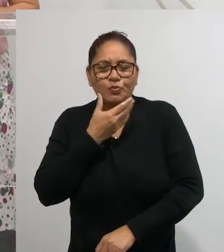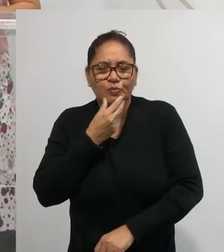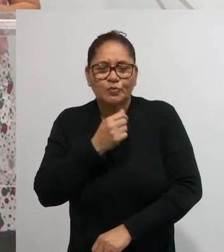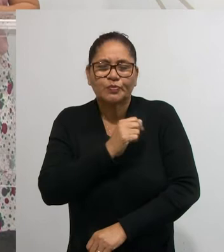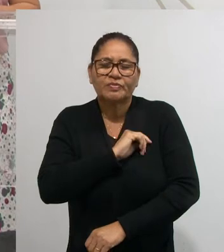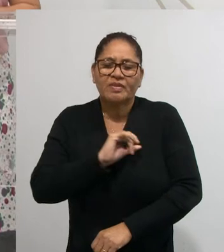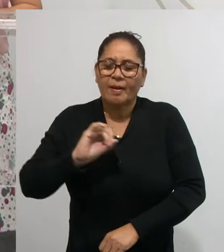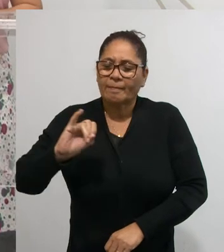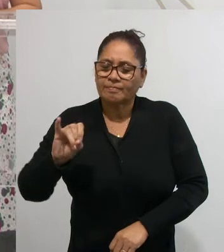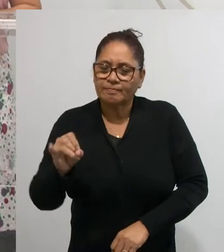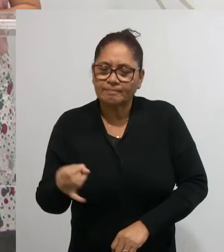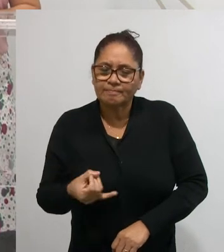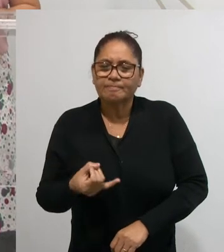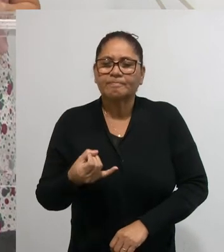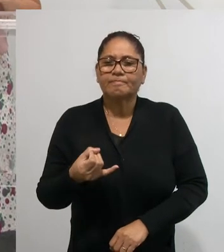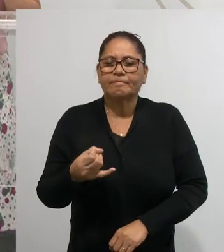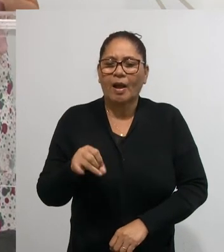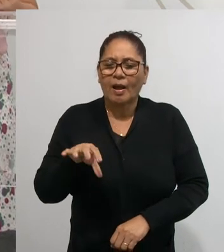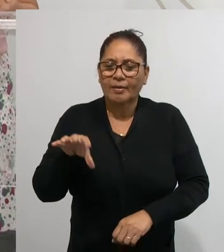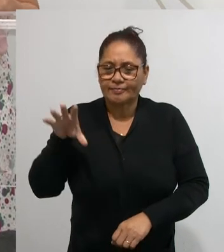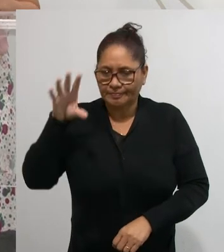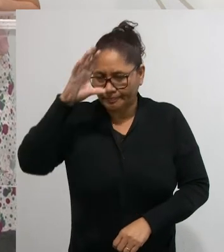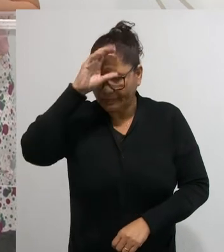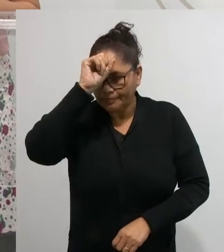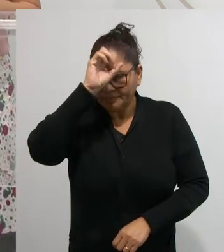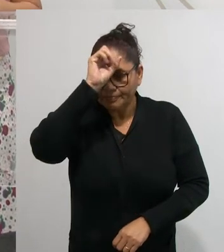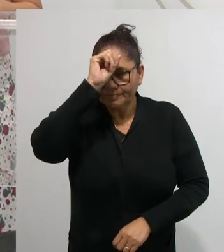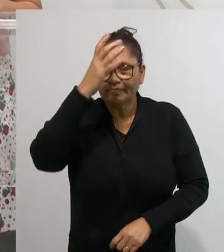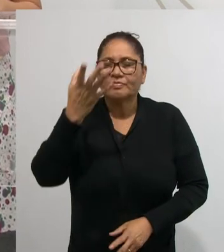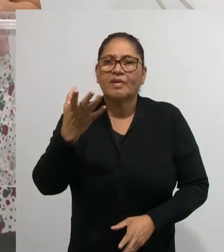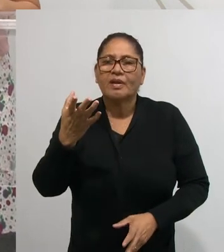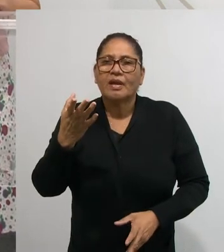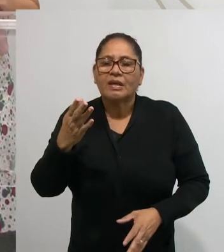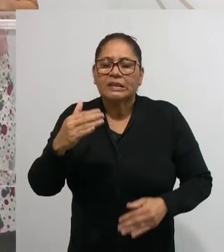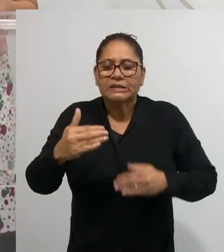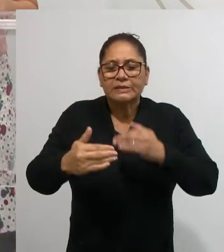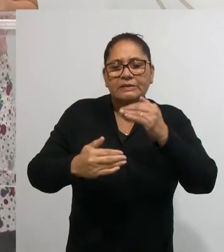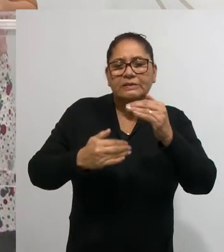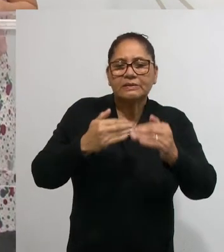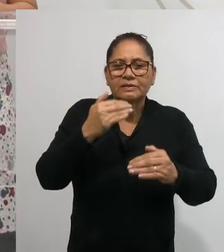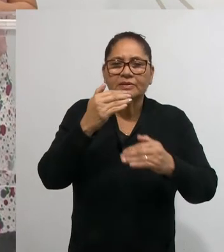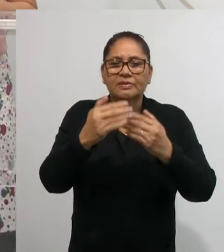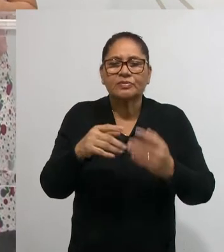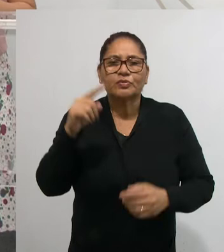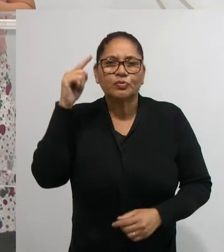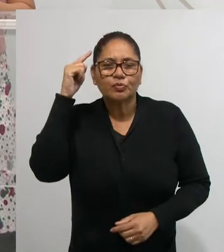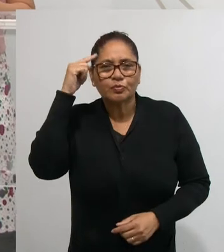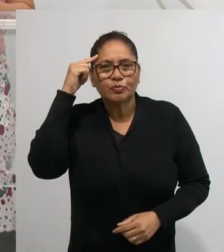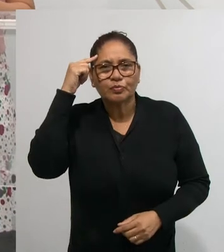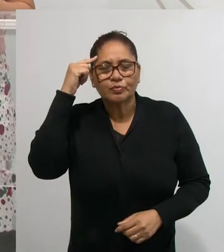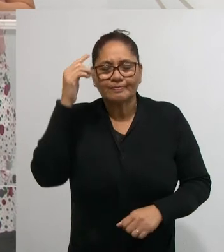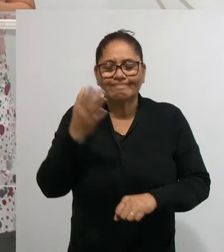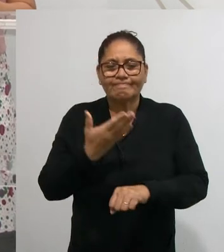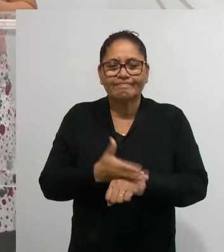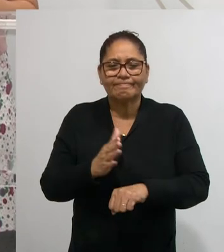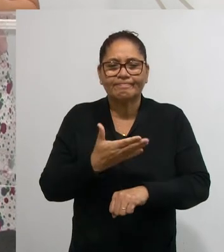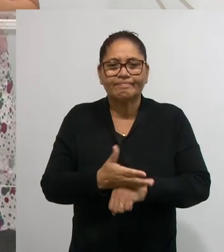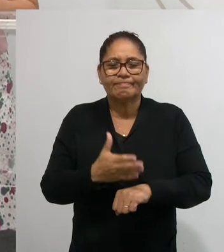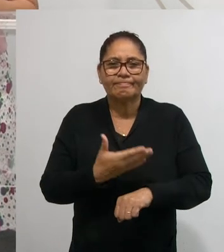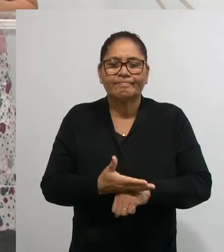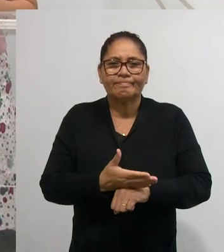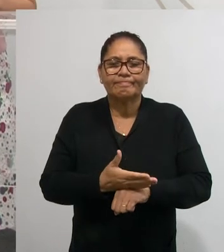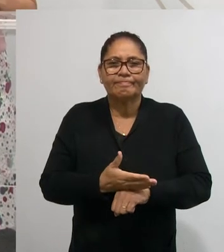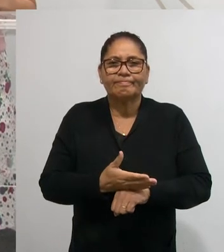proveito uma melhor aprendizagem e também consiga desenvolver ótimas reflexões sobre a sua prática